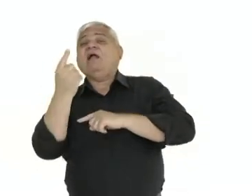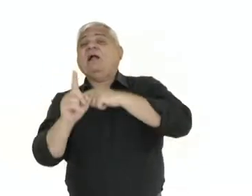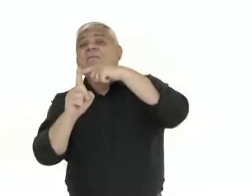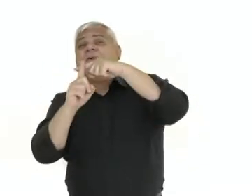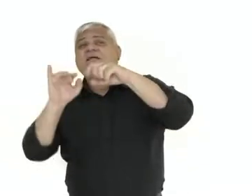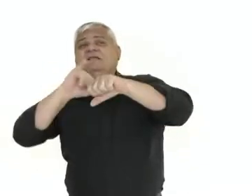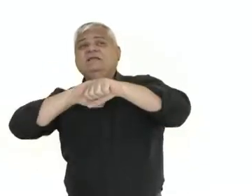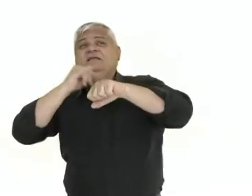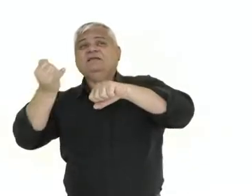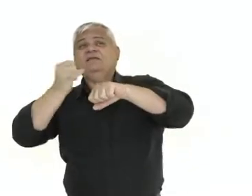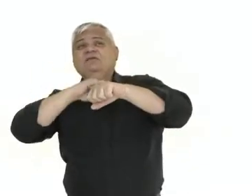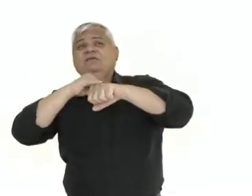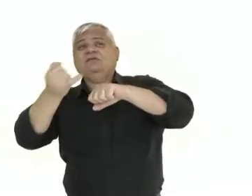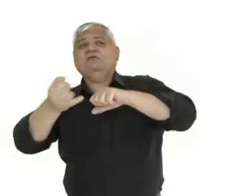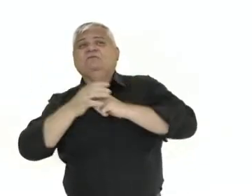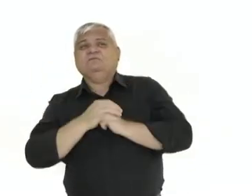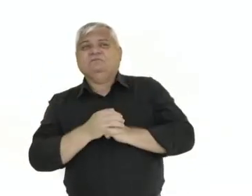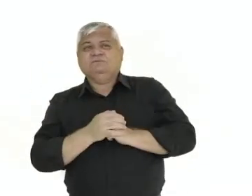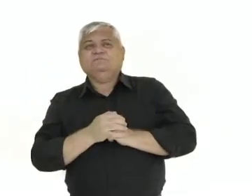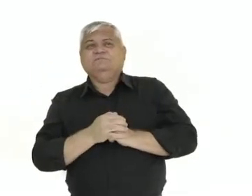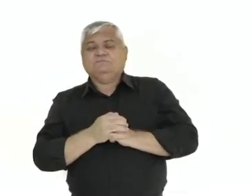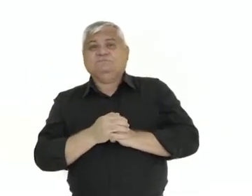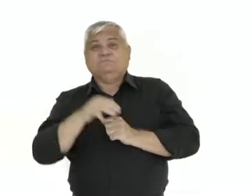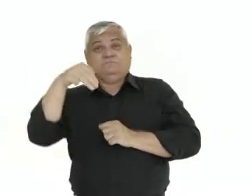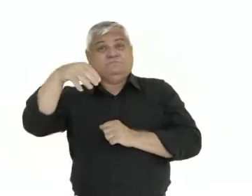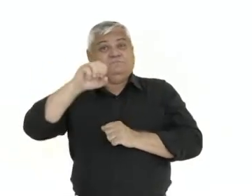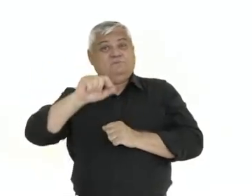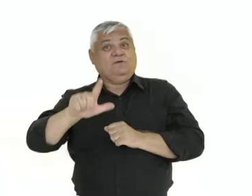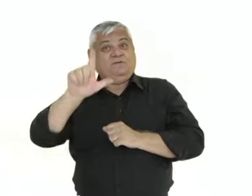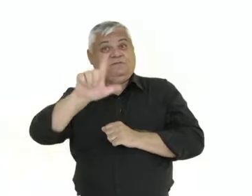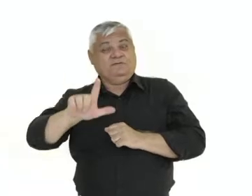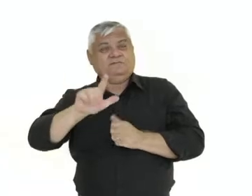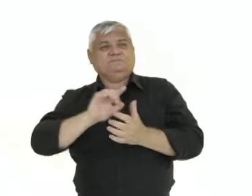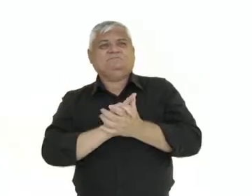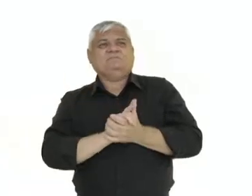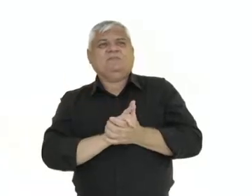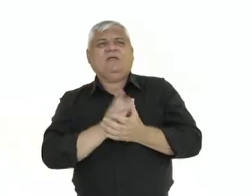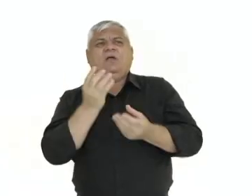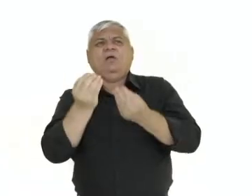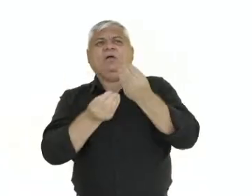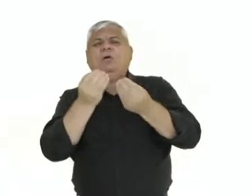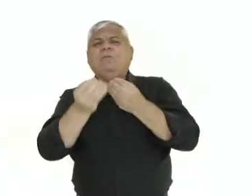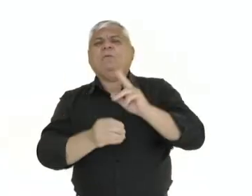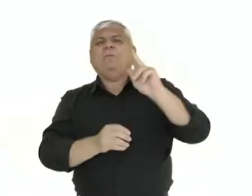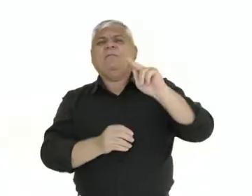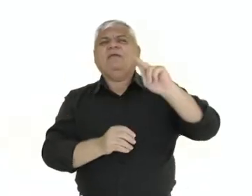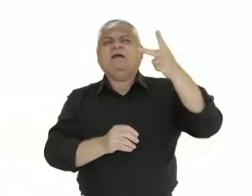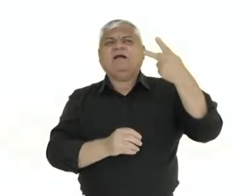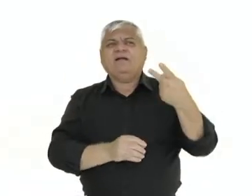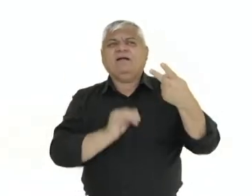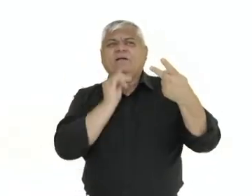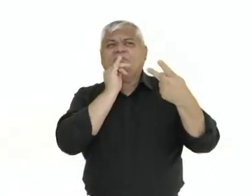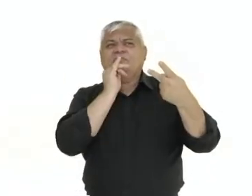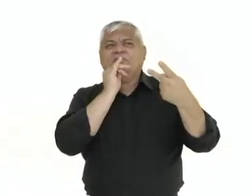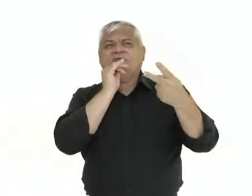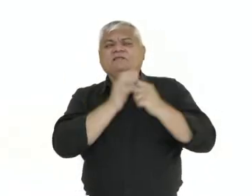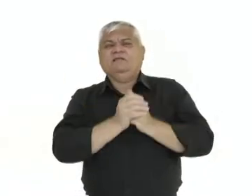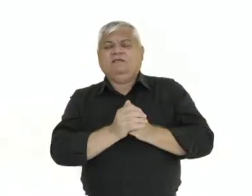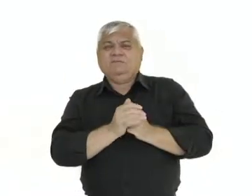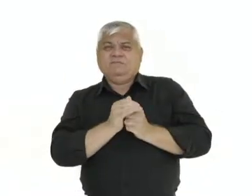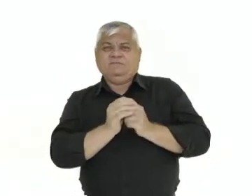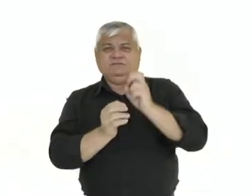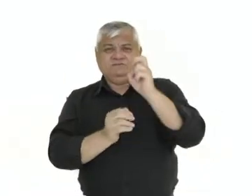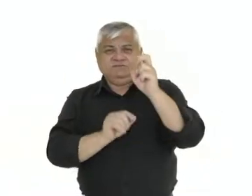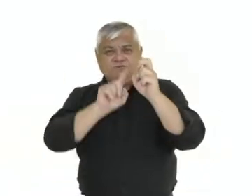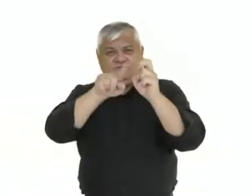íons H+ na solução em mol por litros. Qual é o pH de uma solução com a